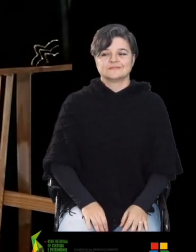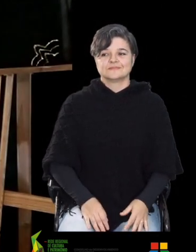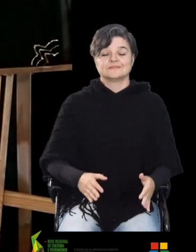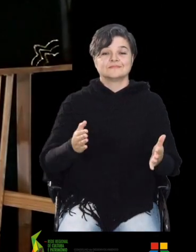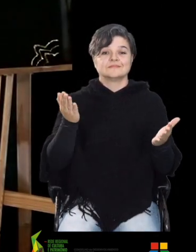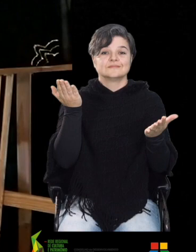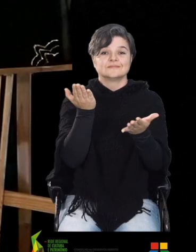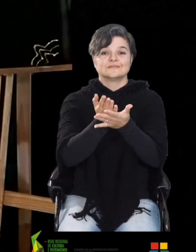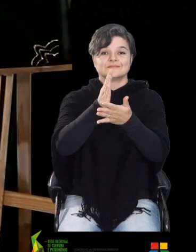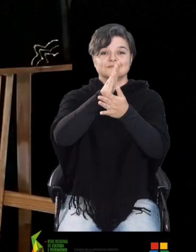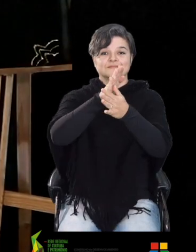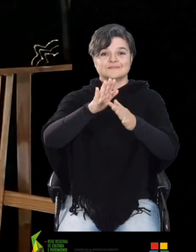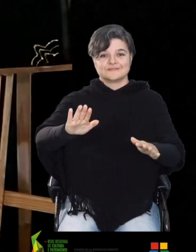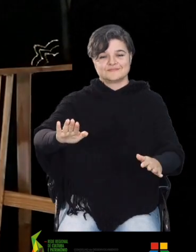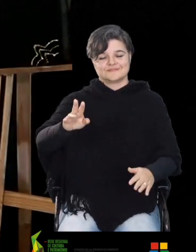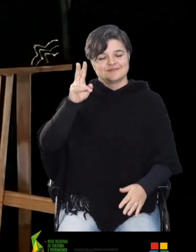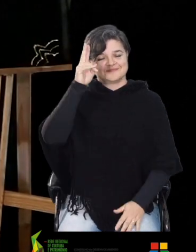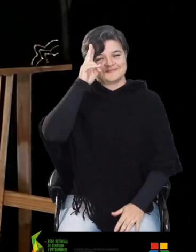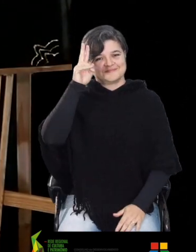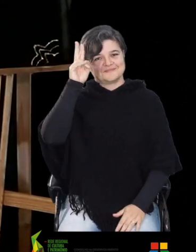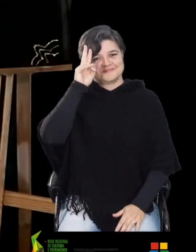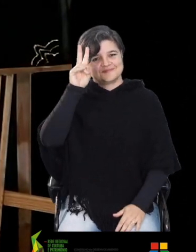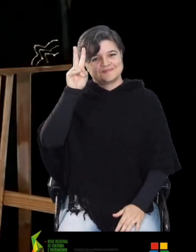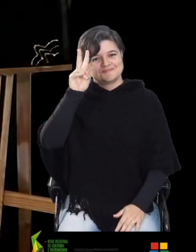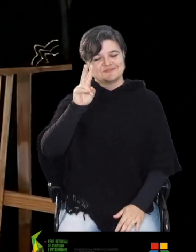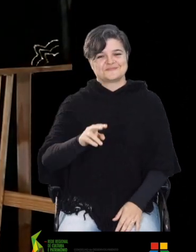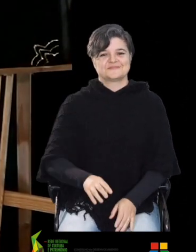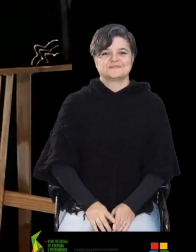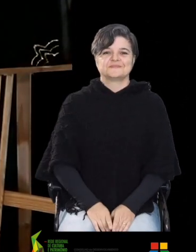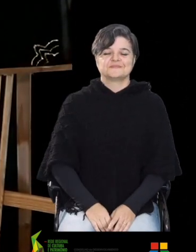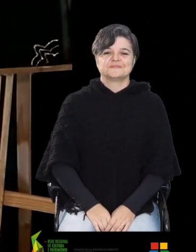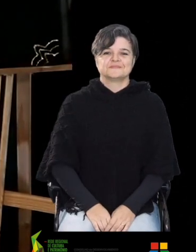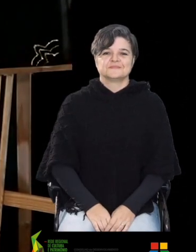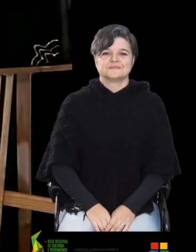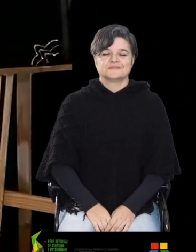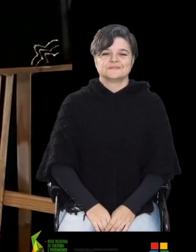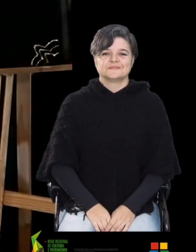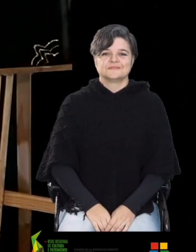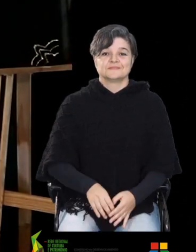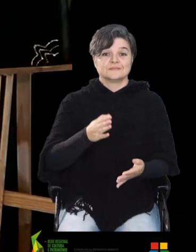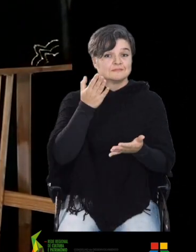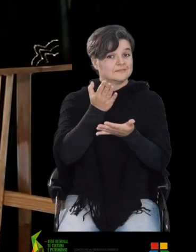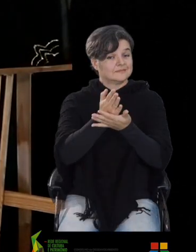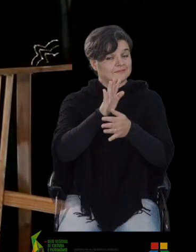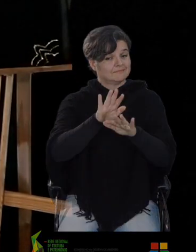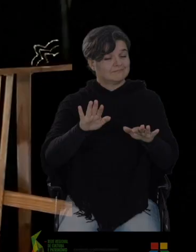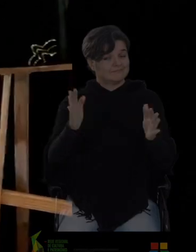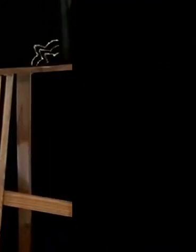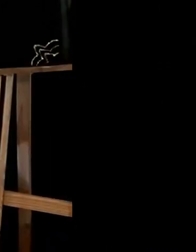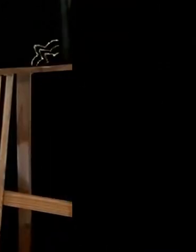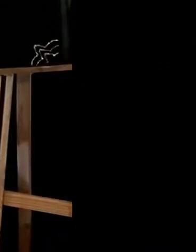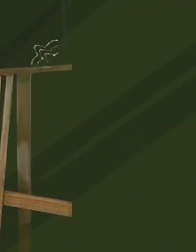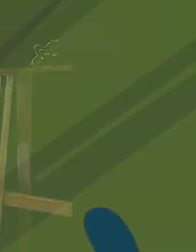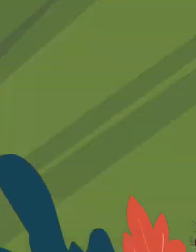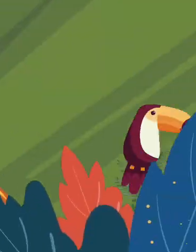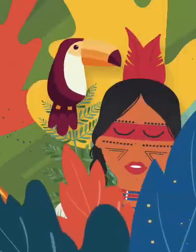conto piri pipiri ah tá bom